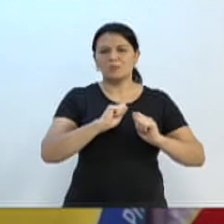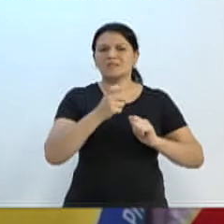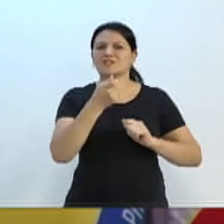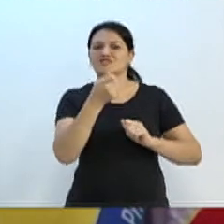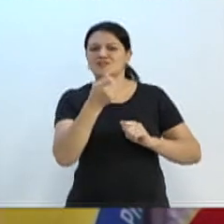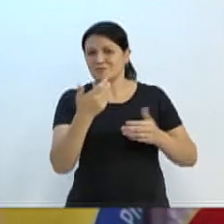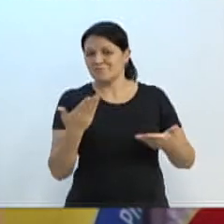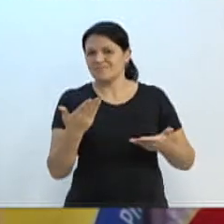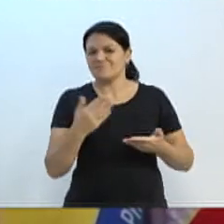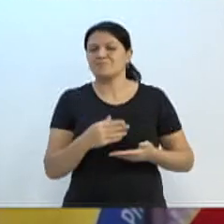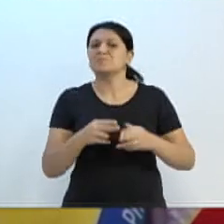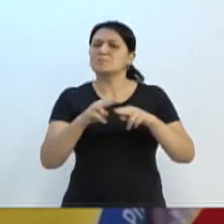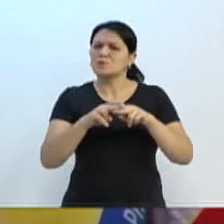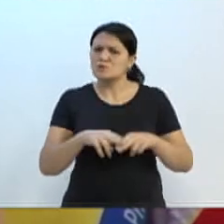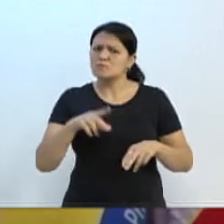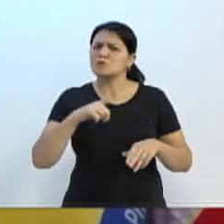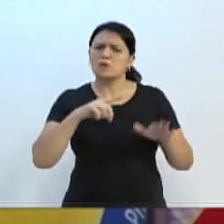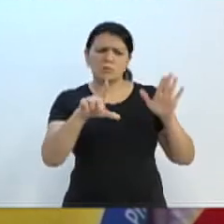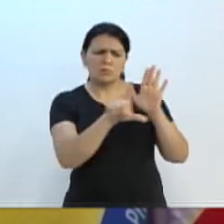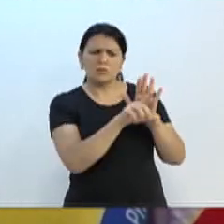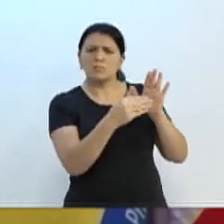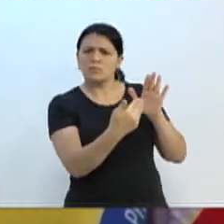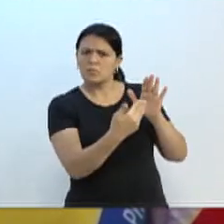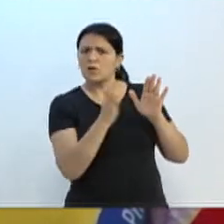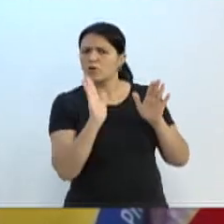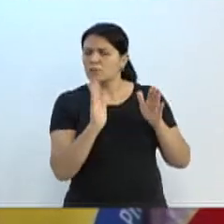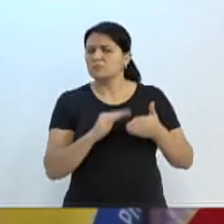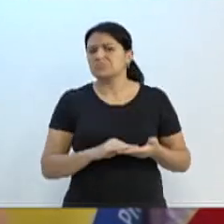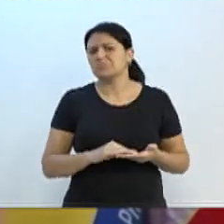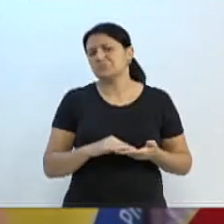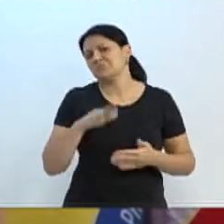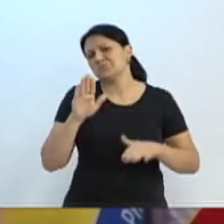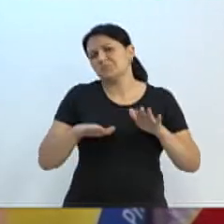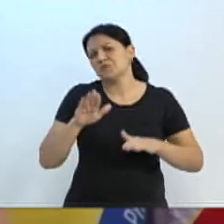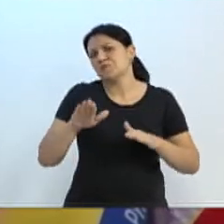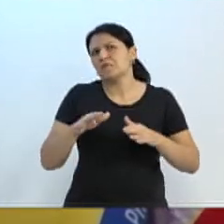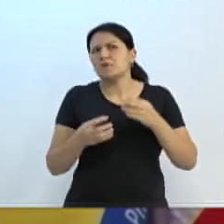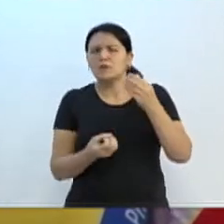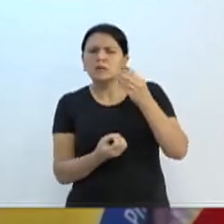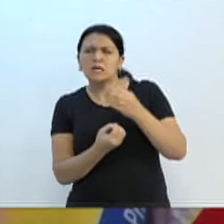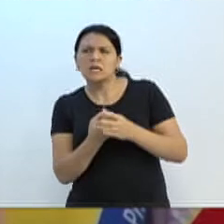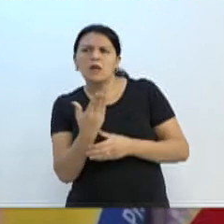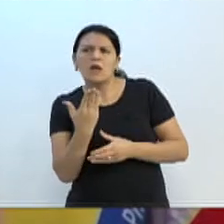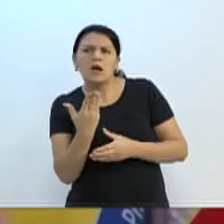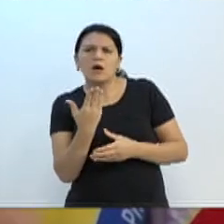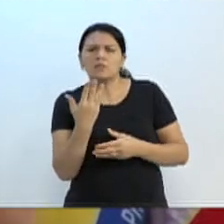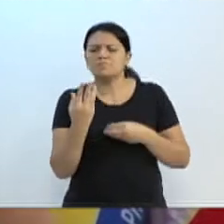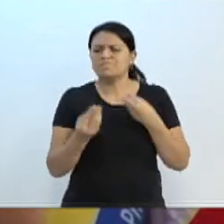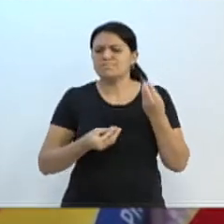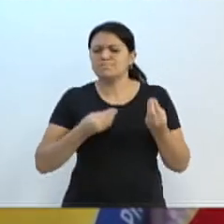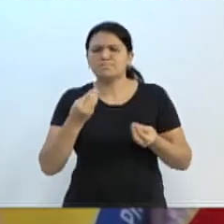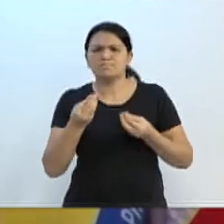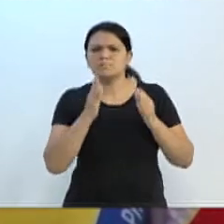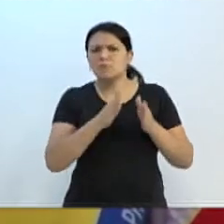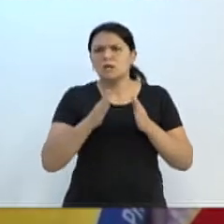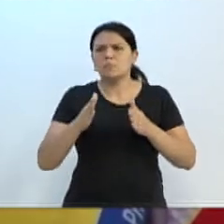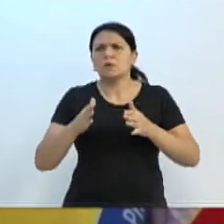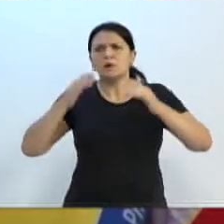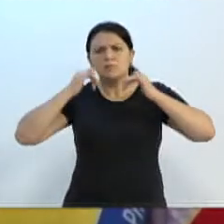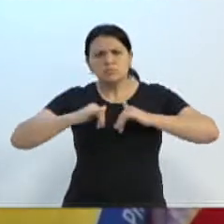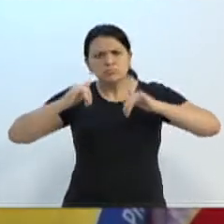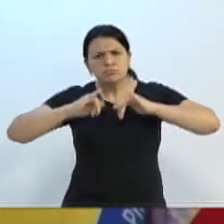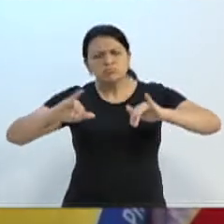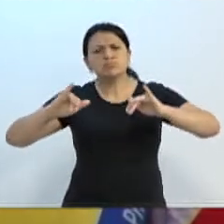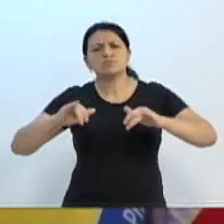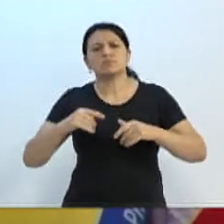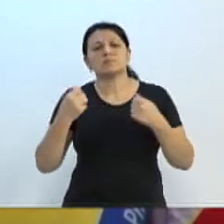já tem a questão de legislação, fica até, na verdade, talvez eu vou até tentar criar aqui algum programa, vereadorinhas, para dar mais visibilidade a isso. Eu vejo que